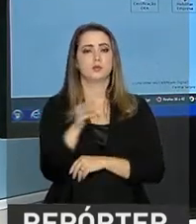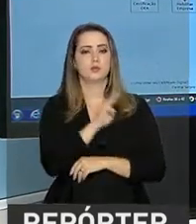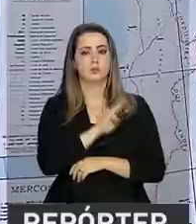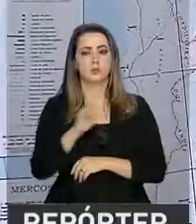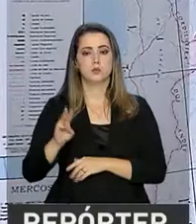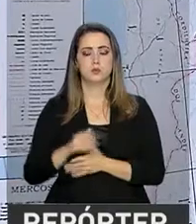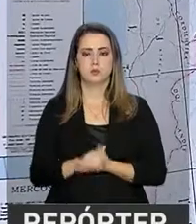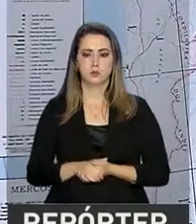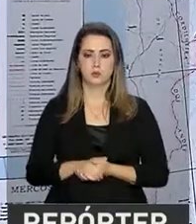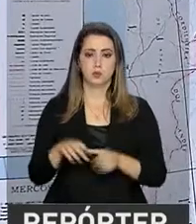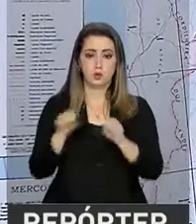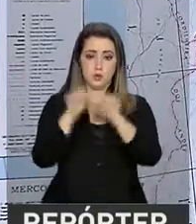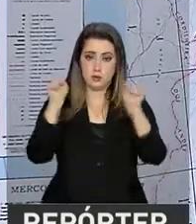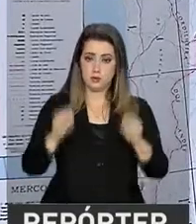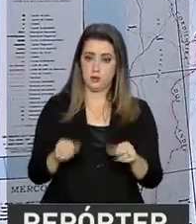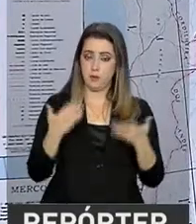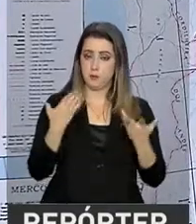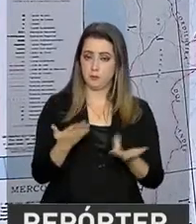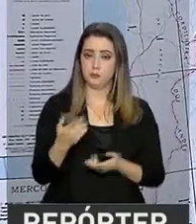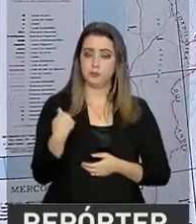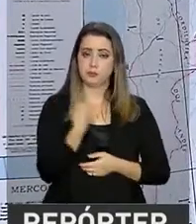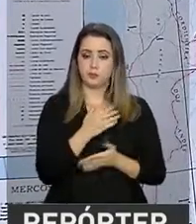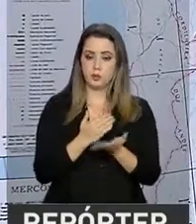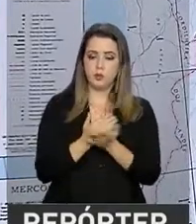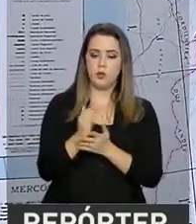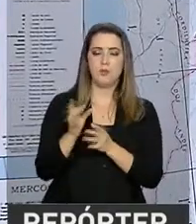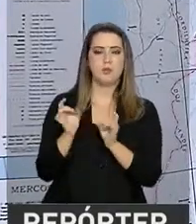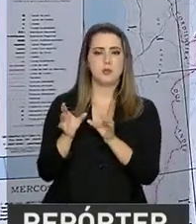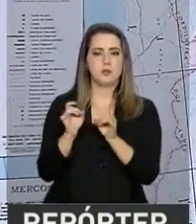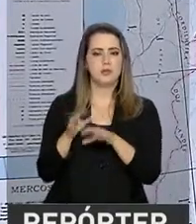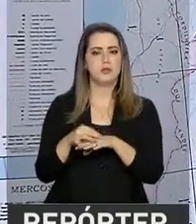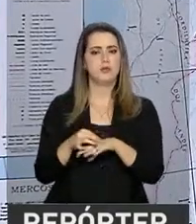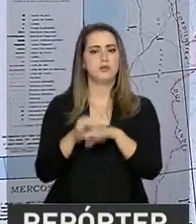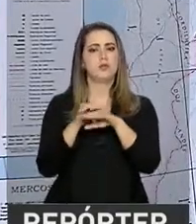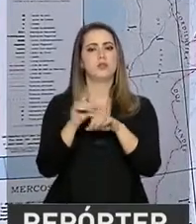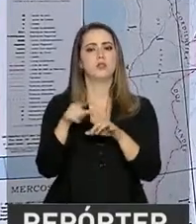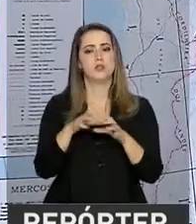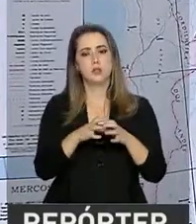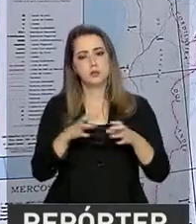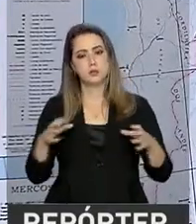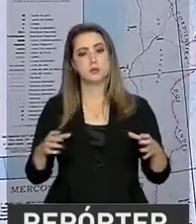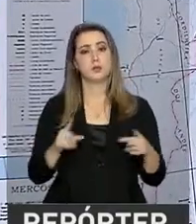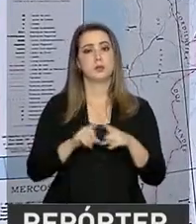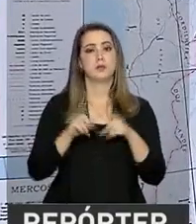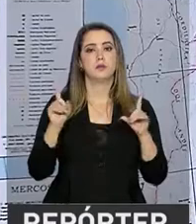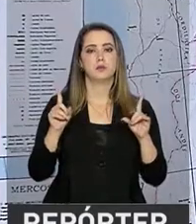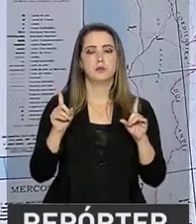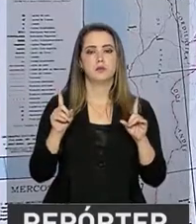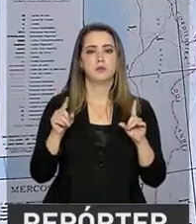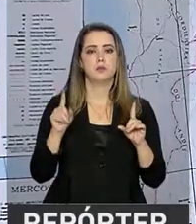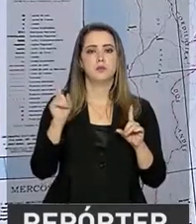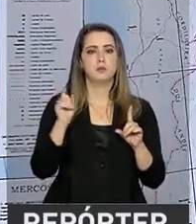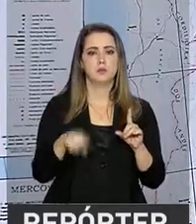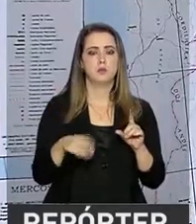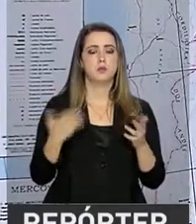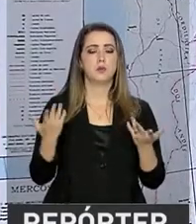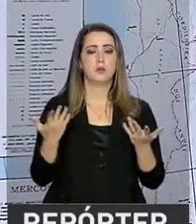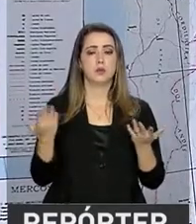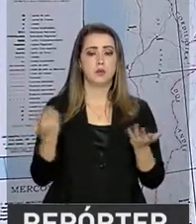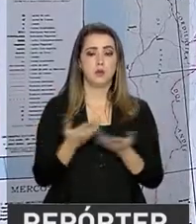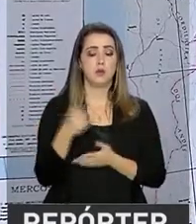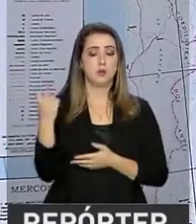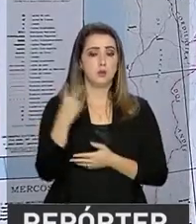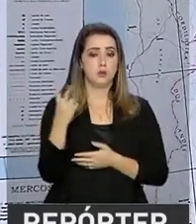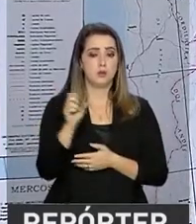sistema estamos iniciando com exportação de carne que é uma operação gigantesca mas é até o início do segundo